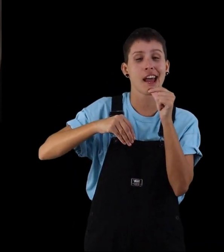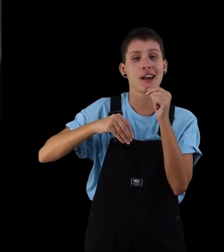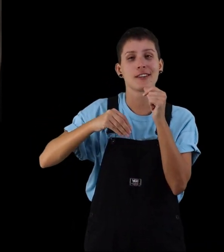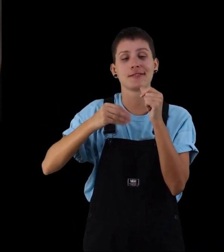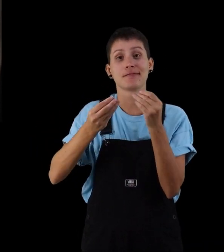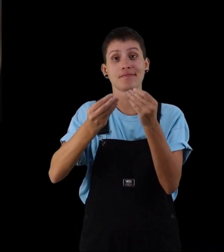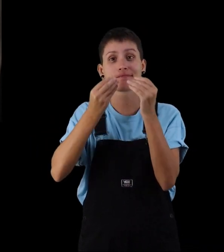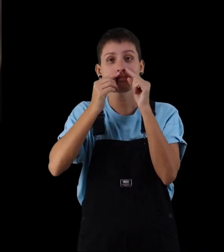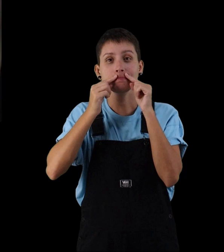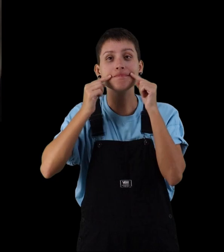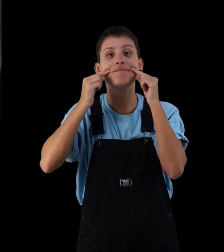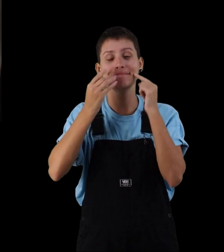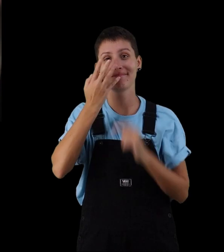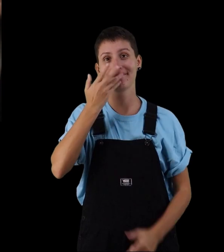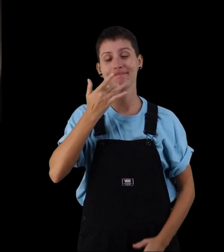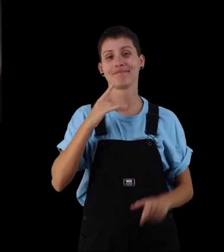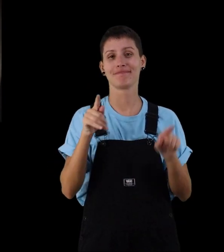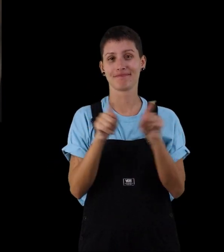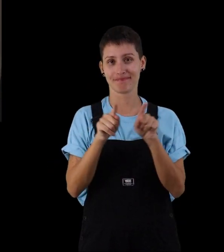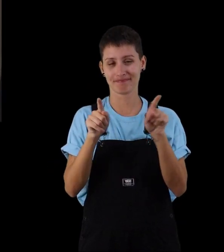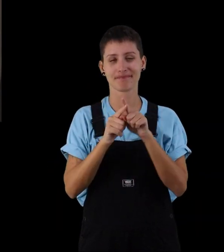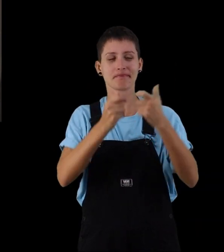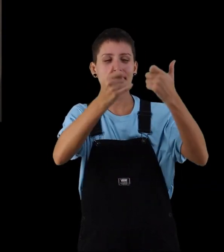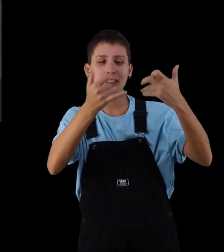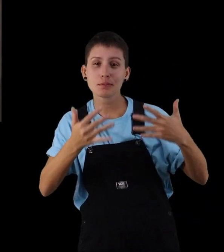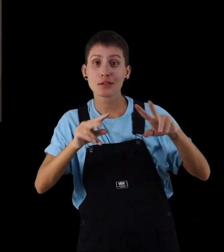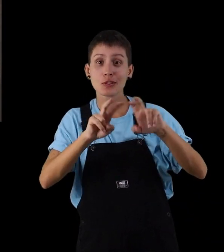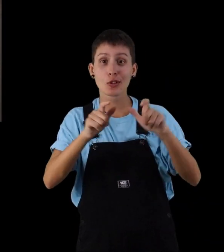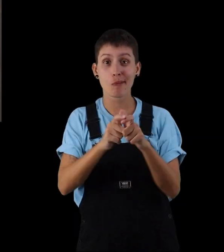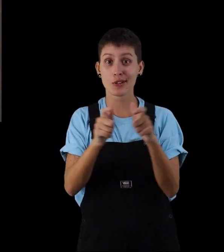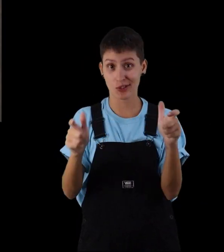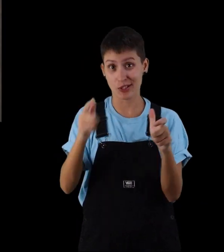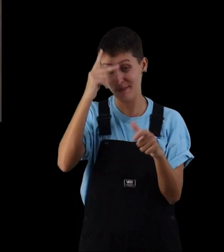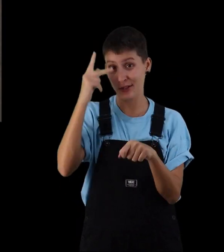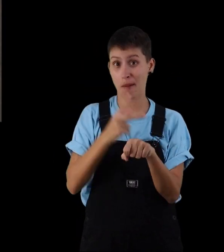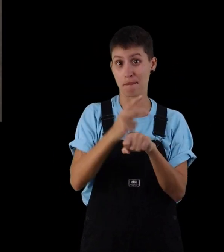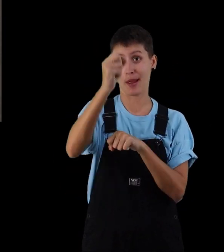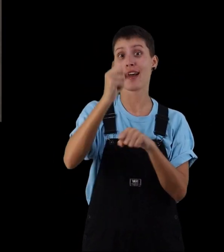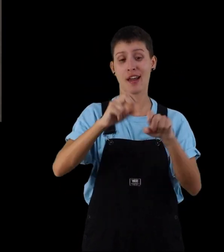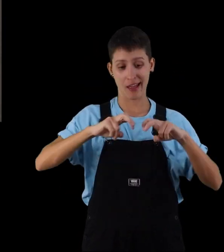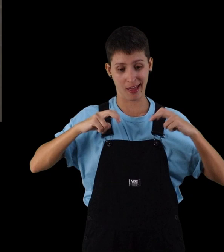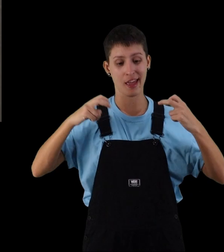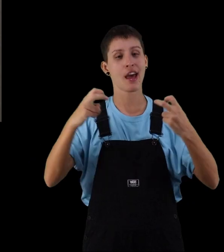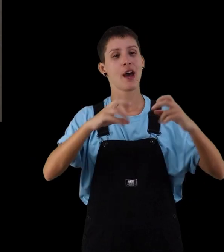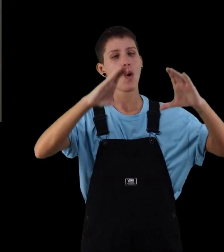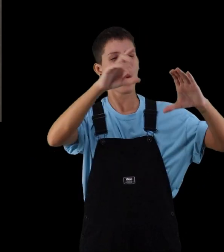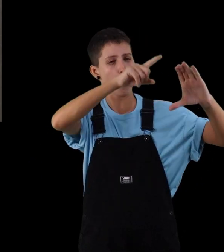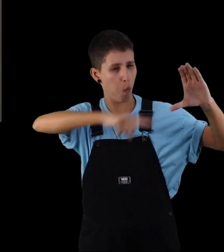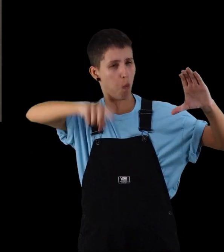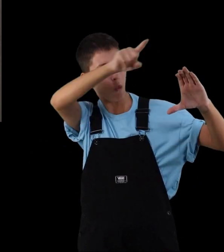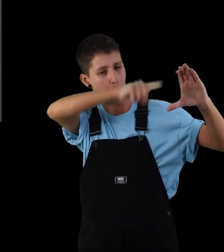água deixava um bigode colorido nas crianças. Narrava sobre a sorte dos vencedores na roda